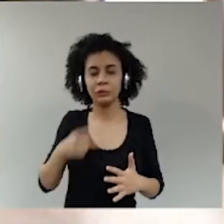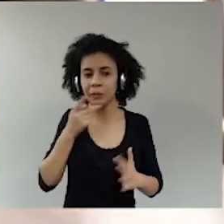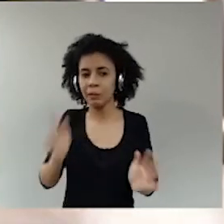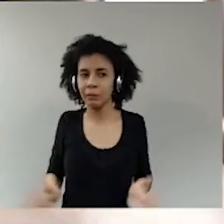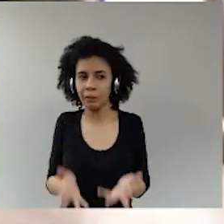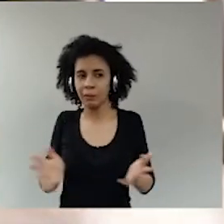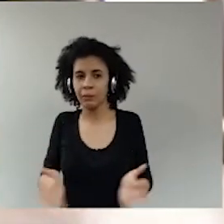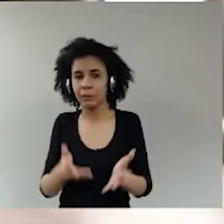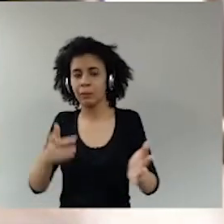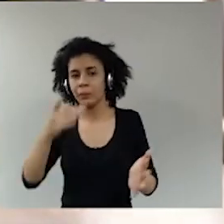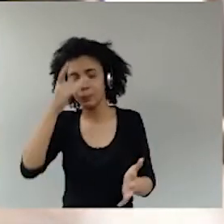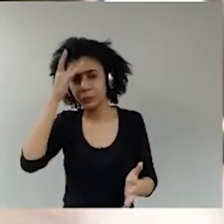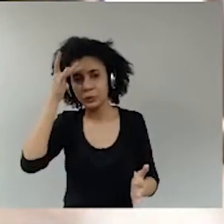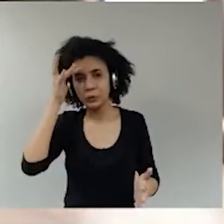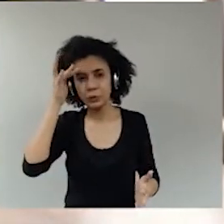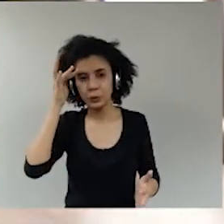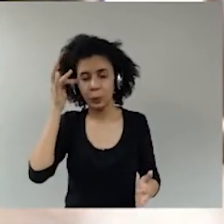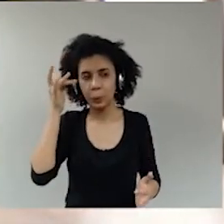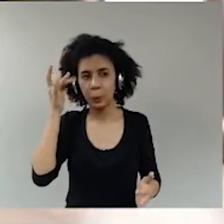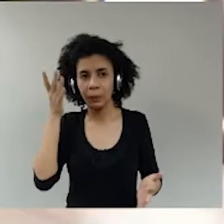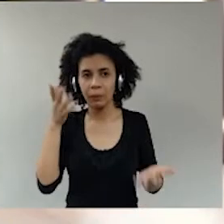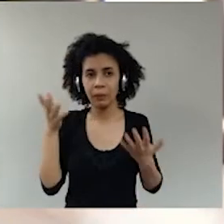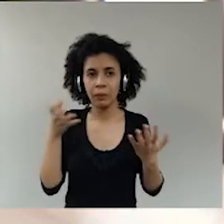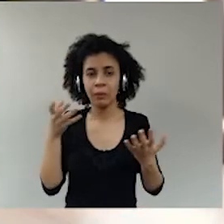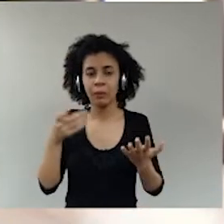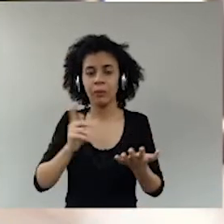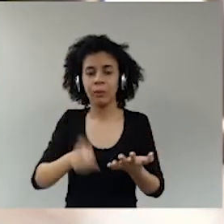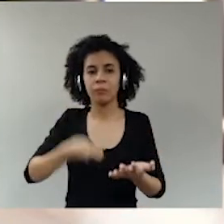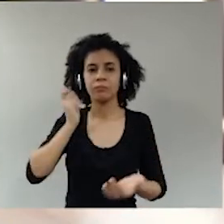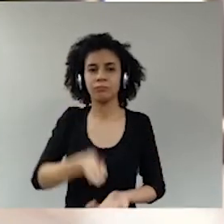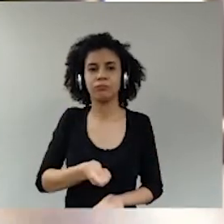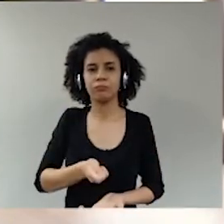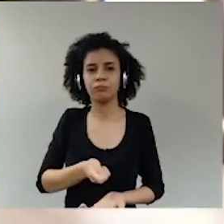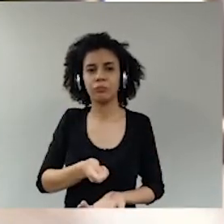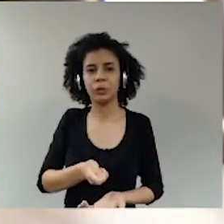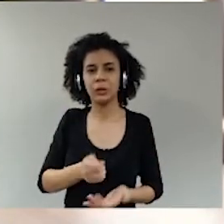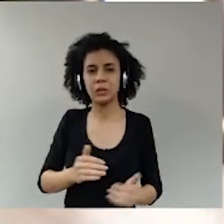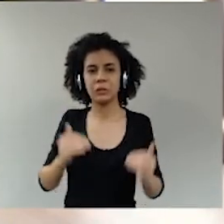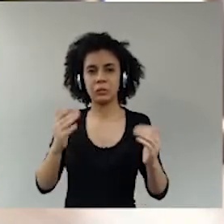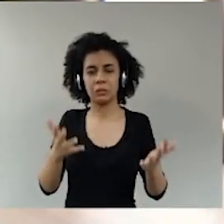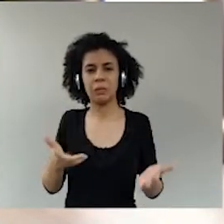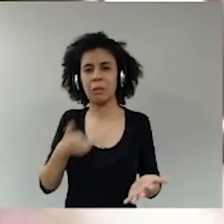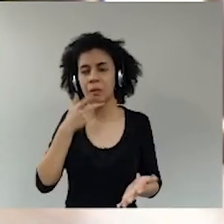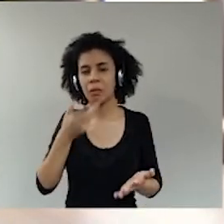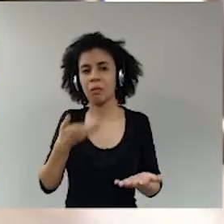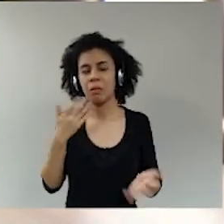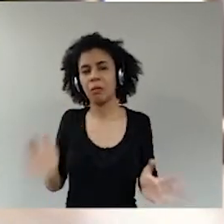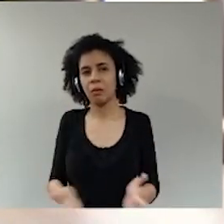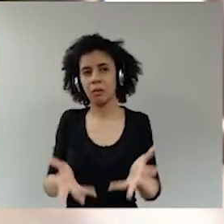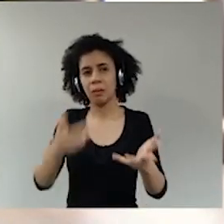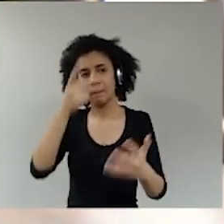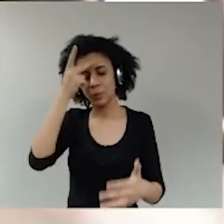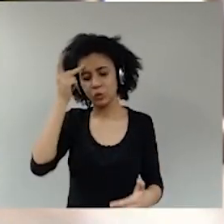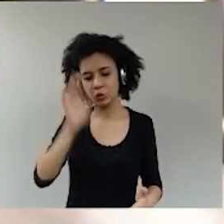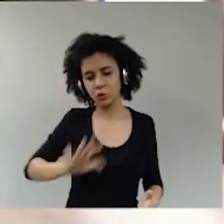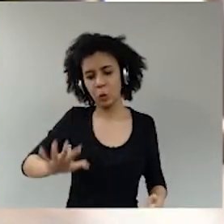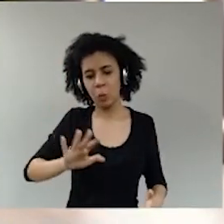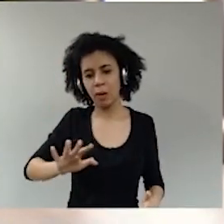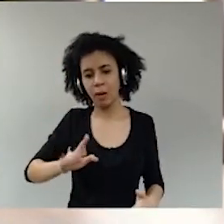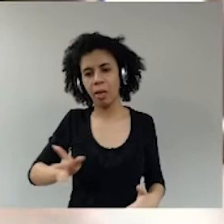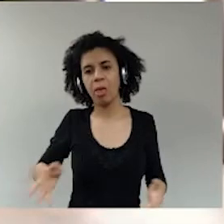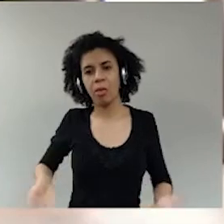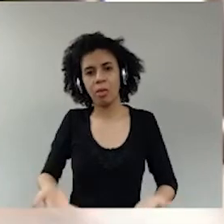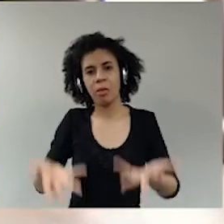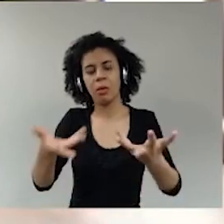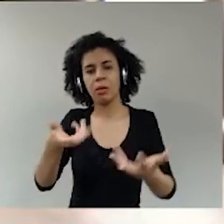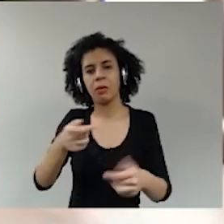população brasileira que flerta com o autoritarismo. Incentiva a essa parte da população a